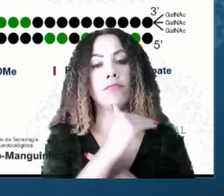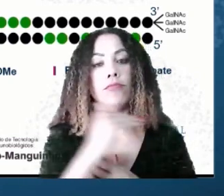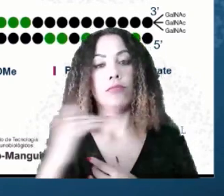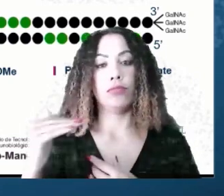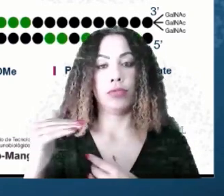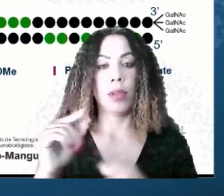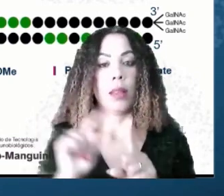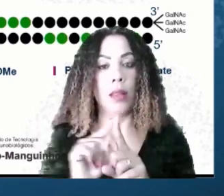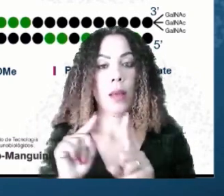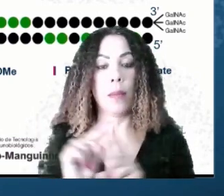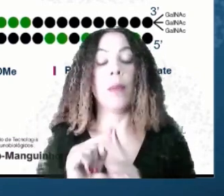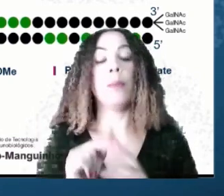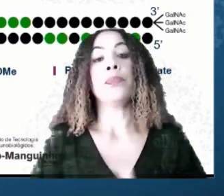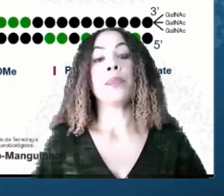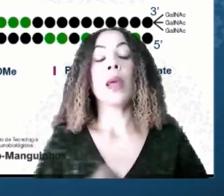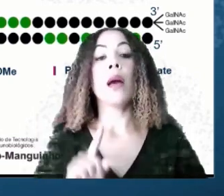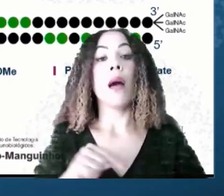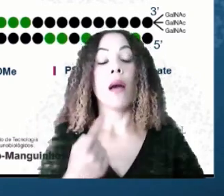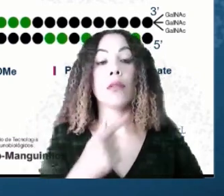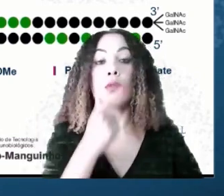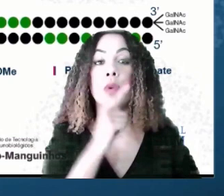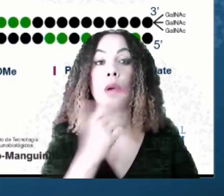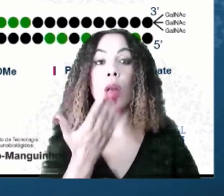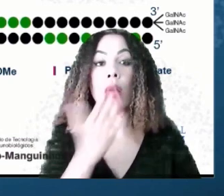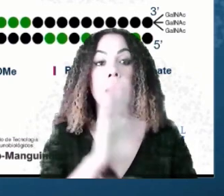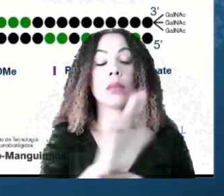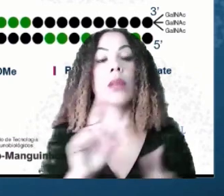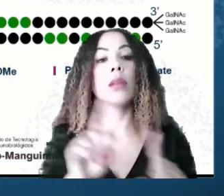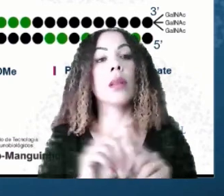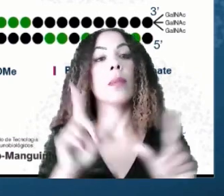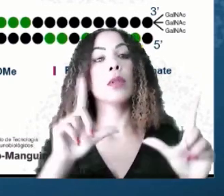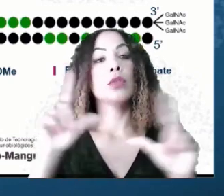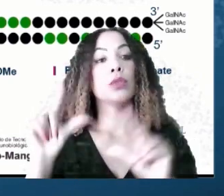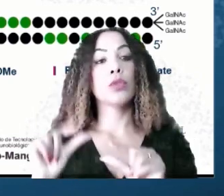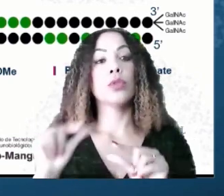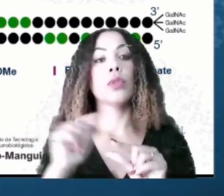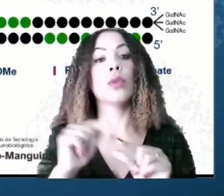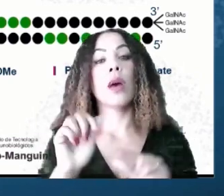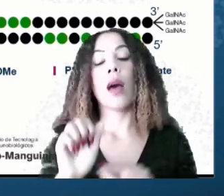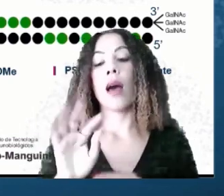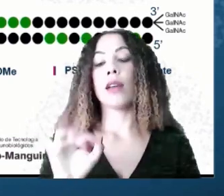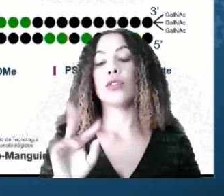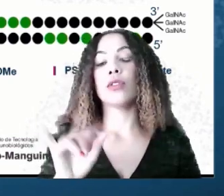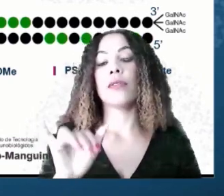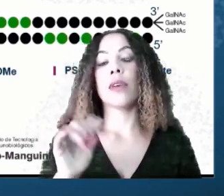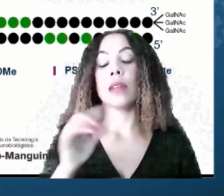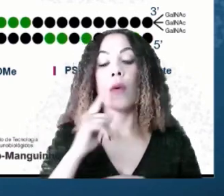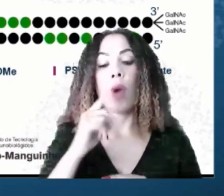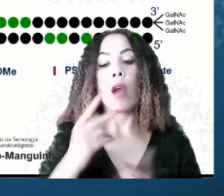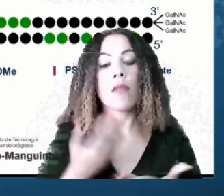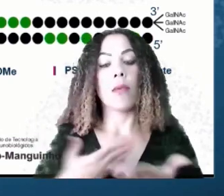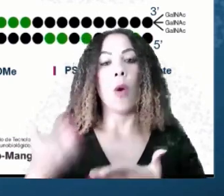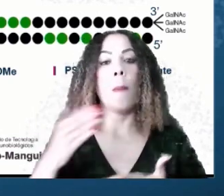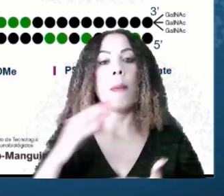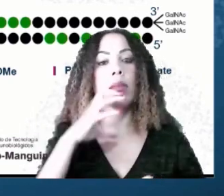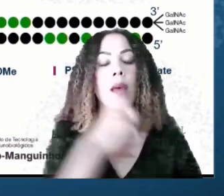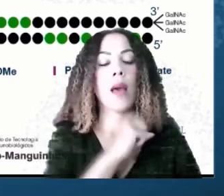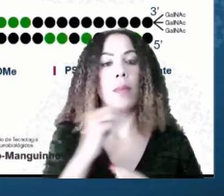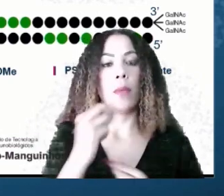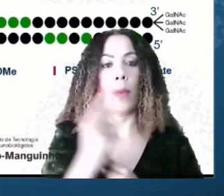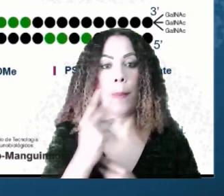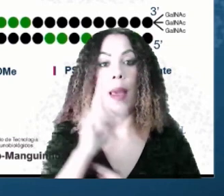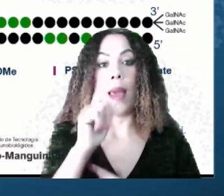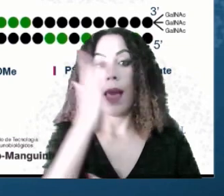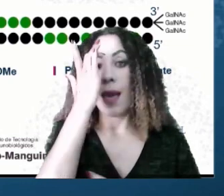também. A gente consegue ajudar e mitigar essa ativação da imunidade. É fácil